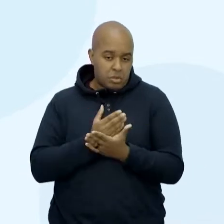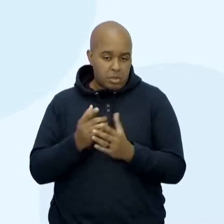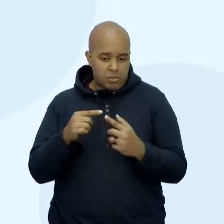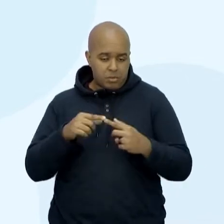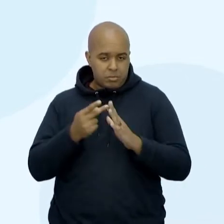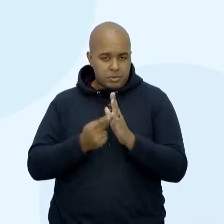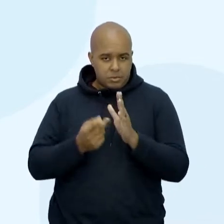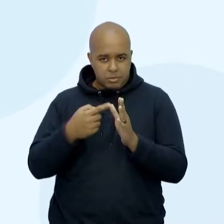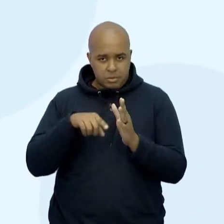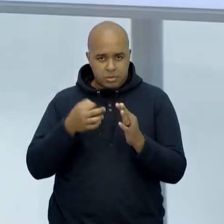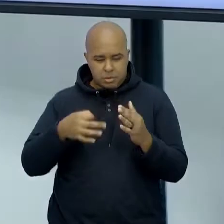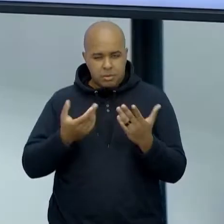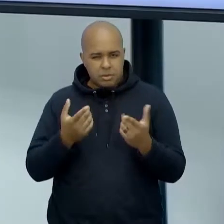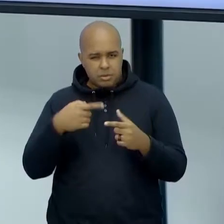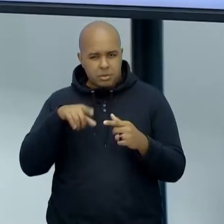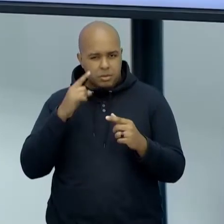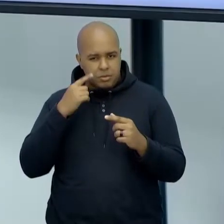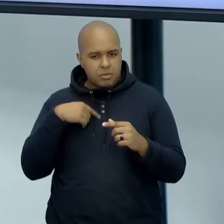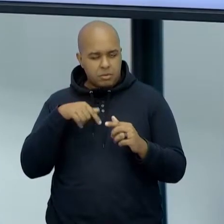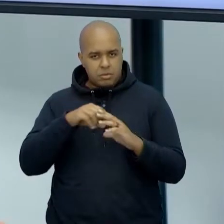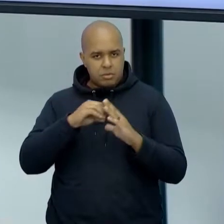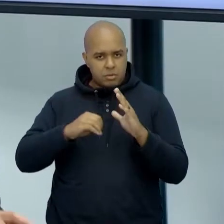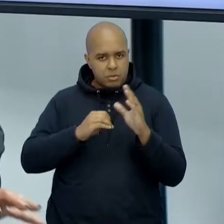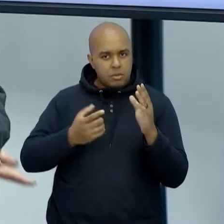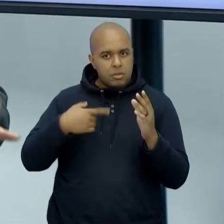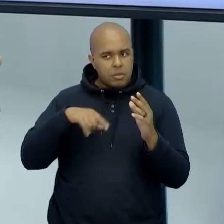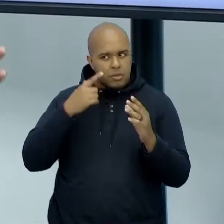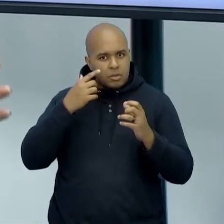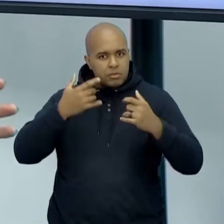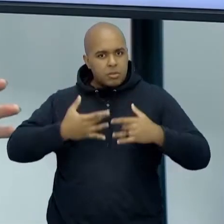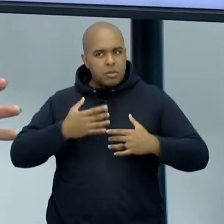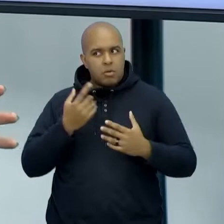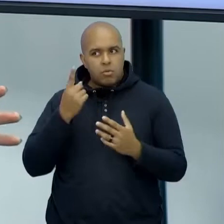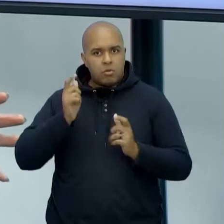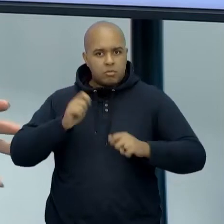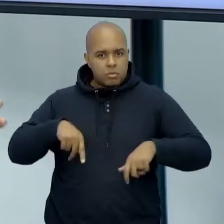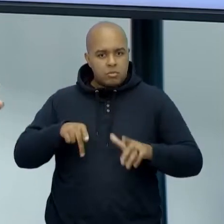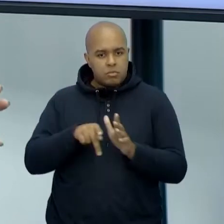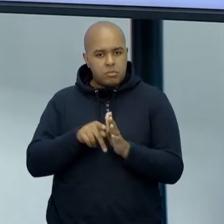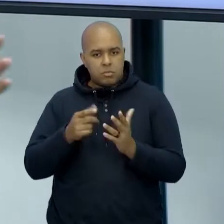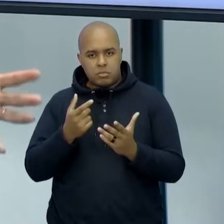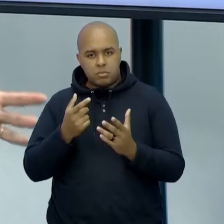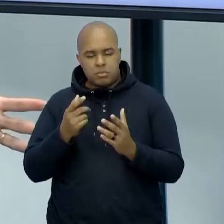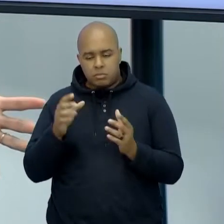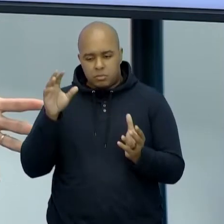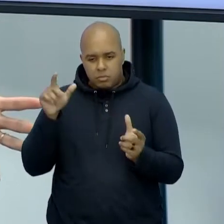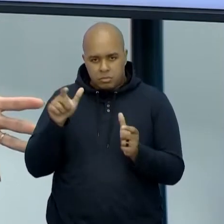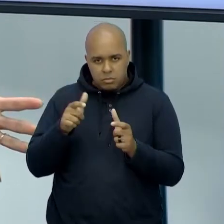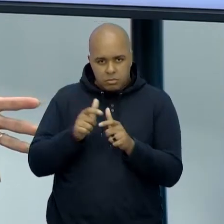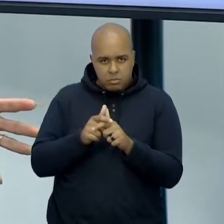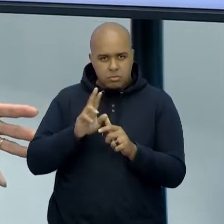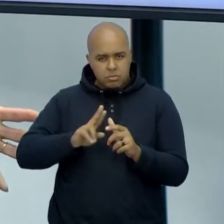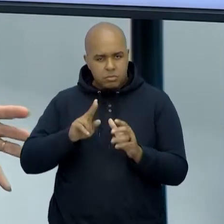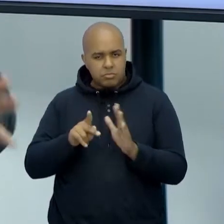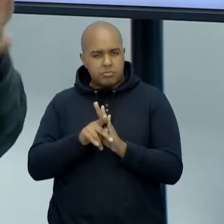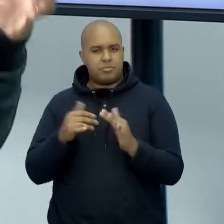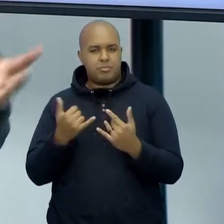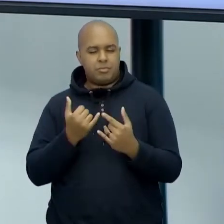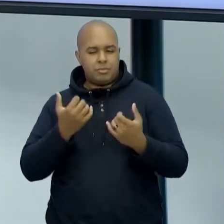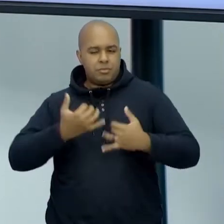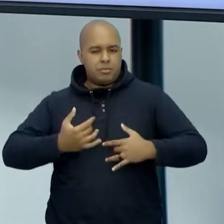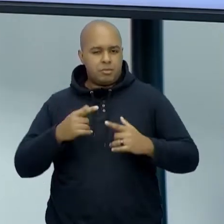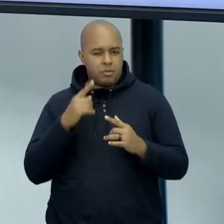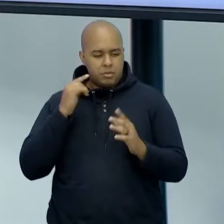para o projeto de vocês. Nós aqui pelo Centro de Mídias vamos falar de uma possibilidade de reduzir consumo elétrico, falando